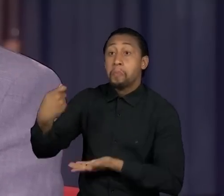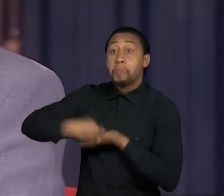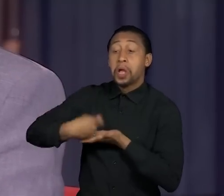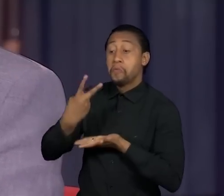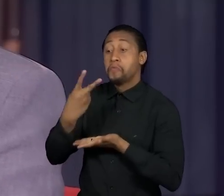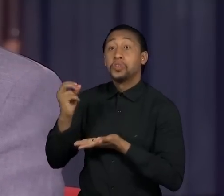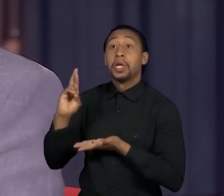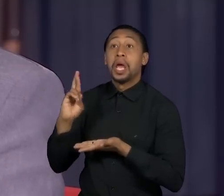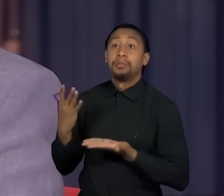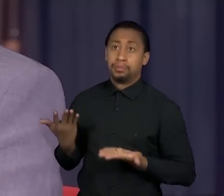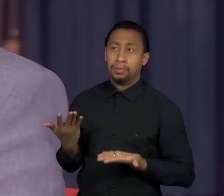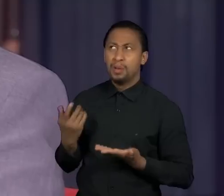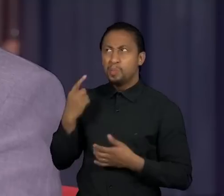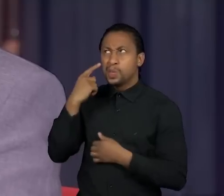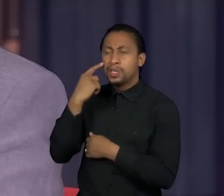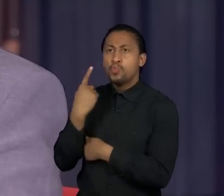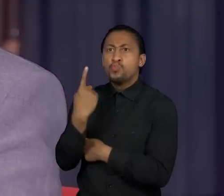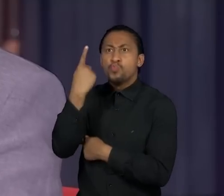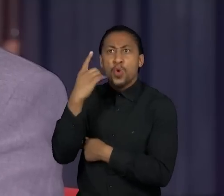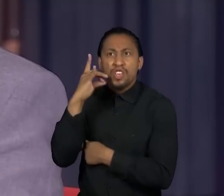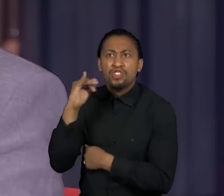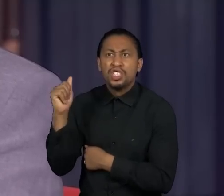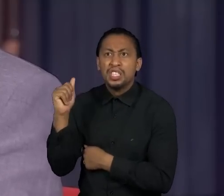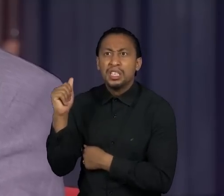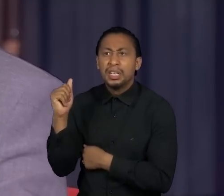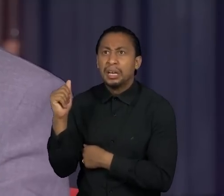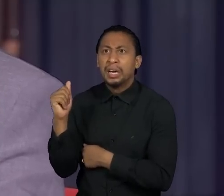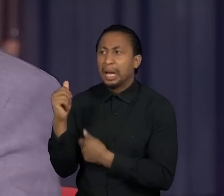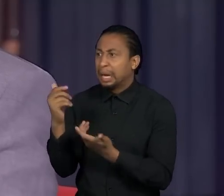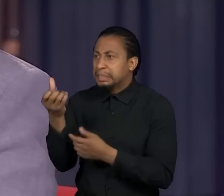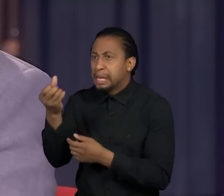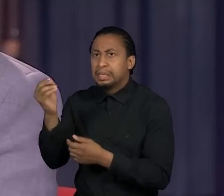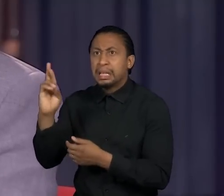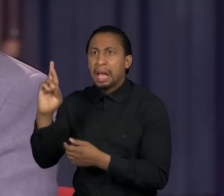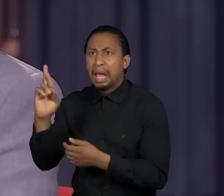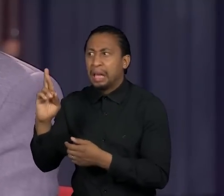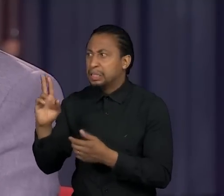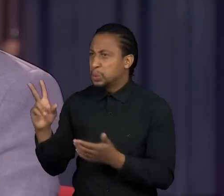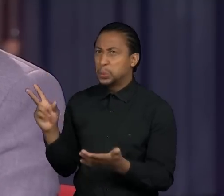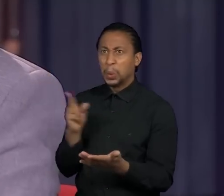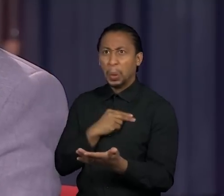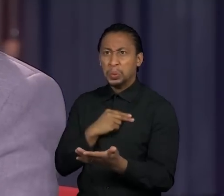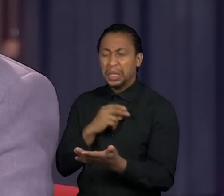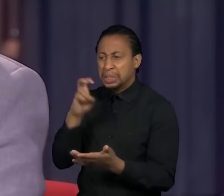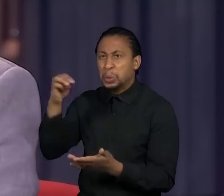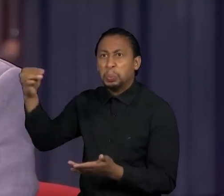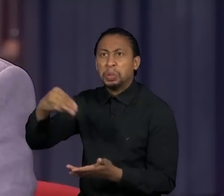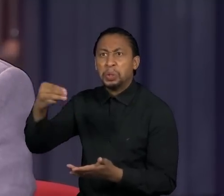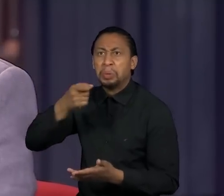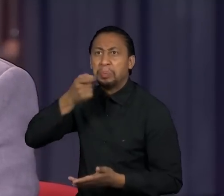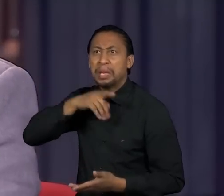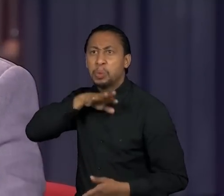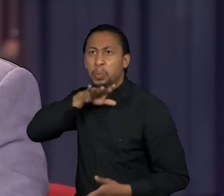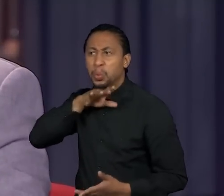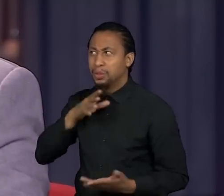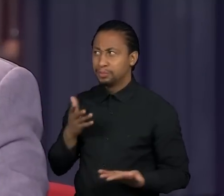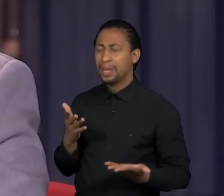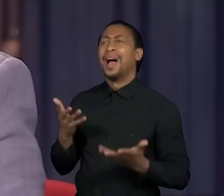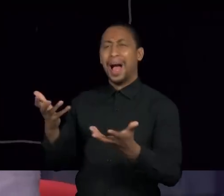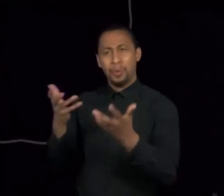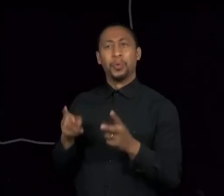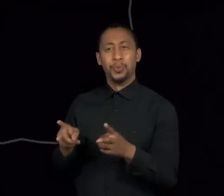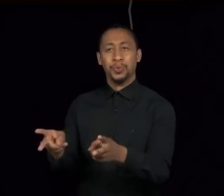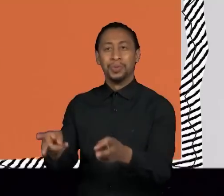falei, caramba, velho, eu ganhei por um trabalho de 3 semanas, um trabalho péssimo que eu executei, de 5 minutos. Eu quero fazer